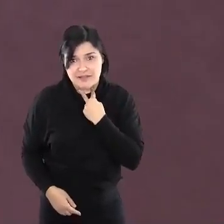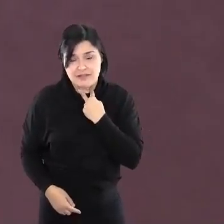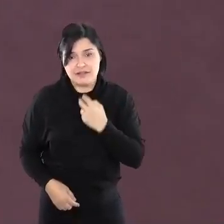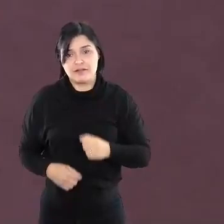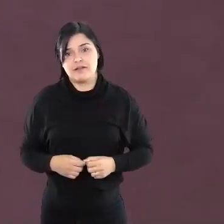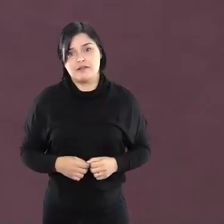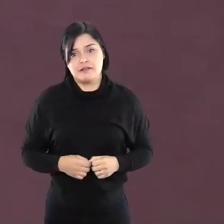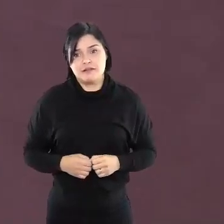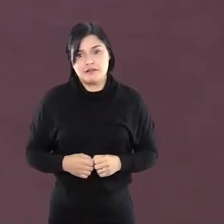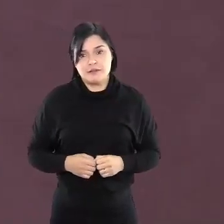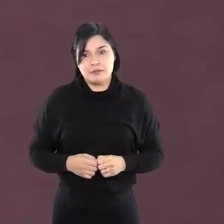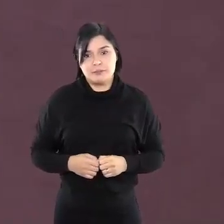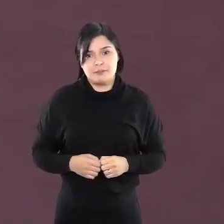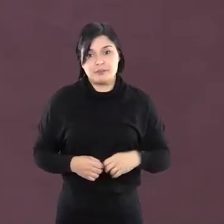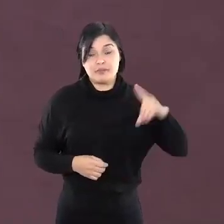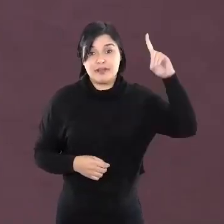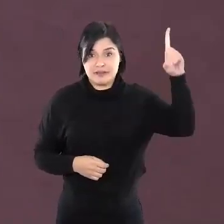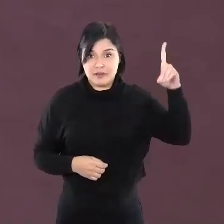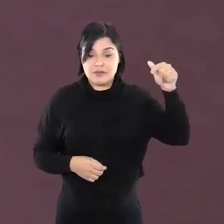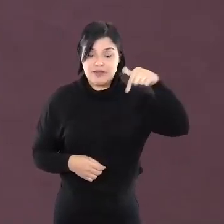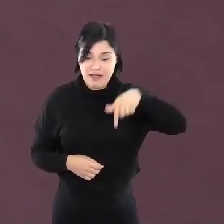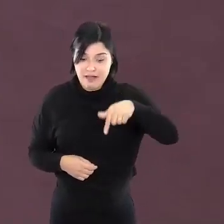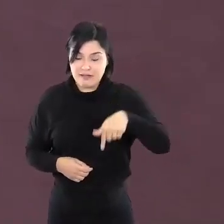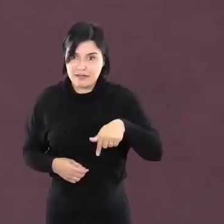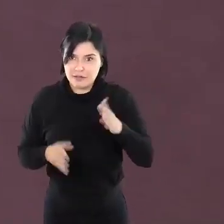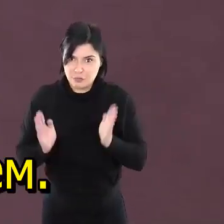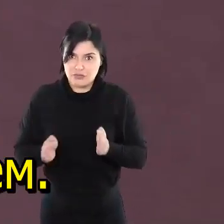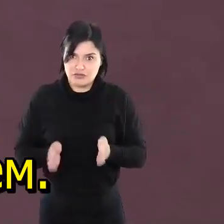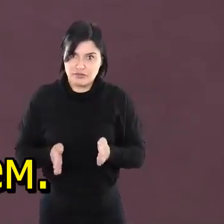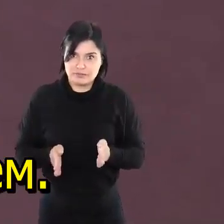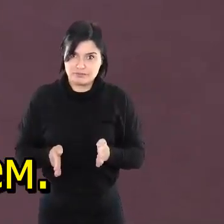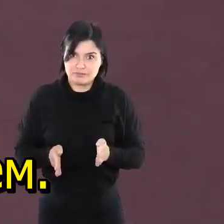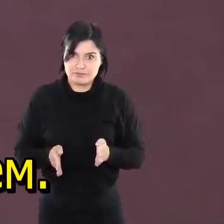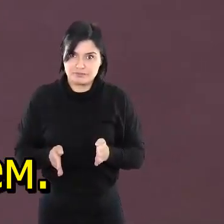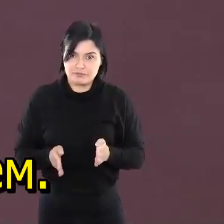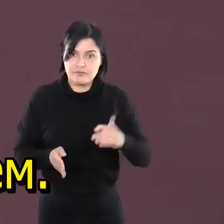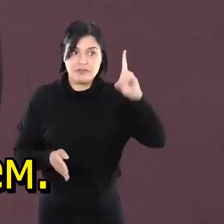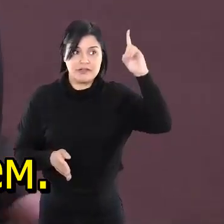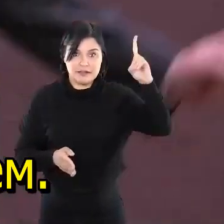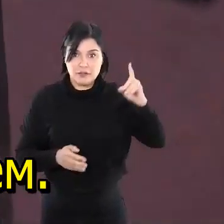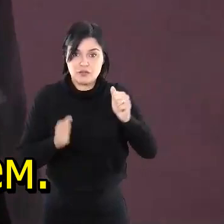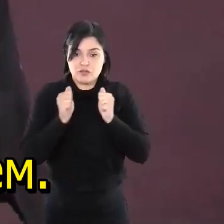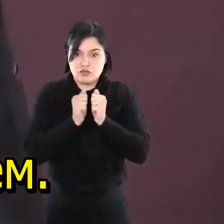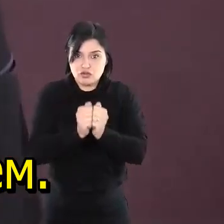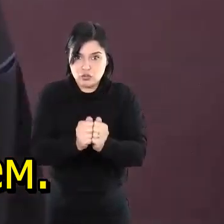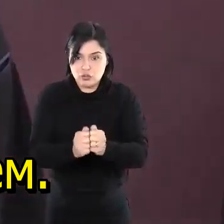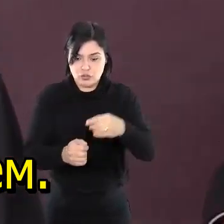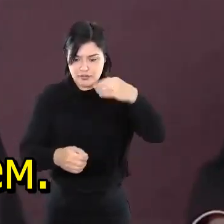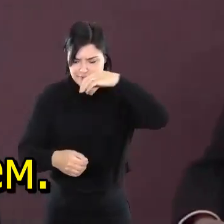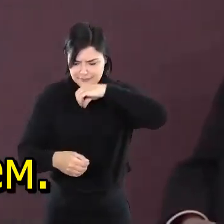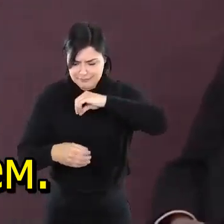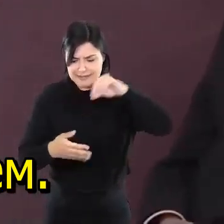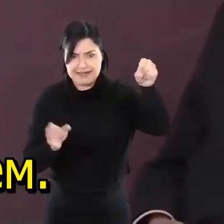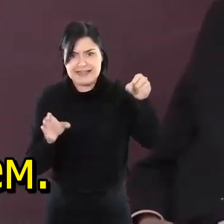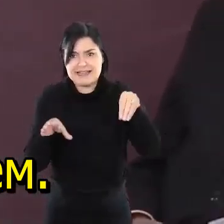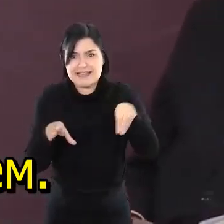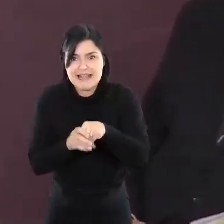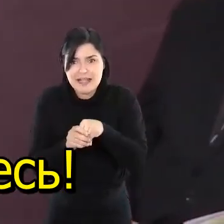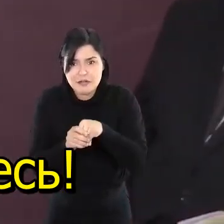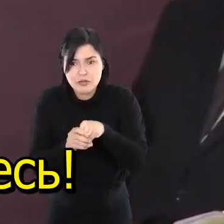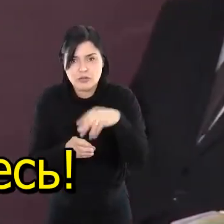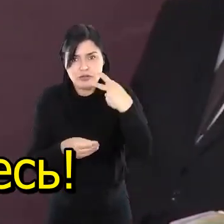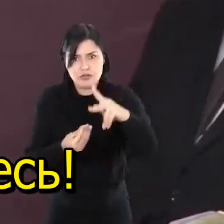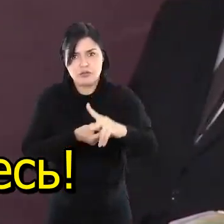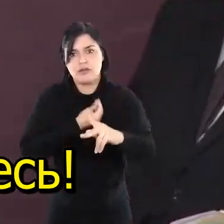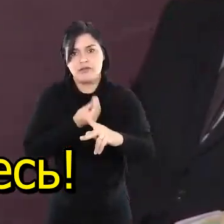Mas Deus está aqui hoje. Ele habita em você. Nós estamos reunidos na presença dele.